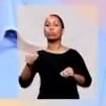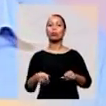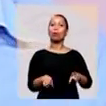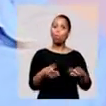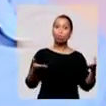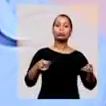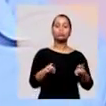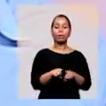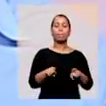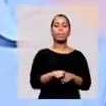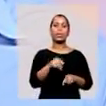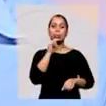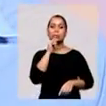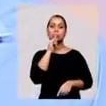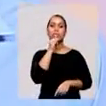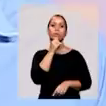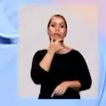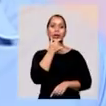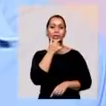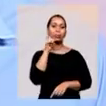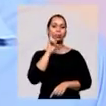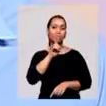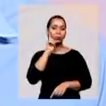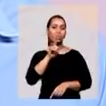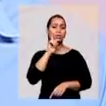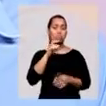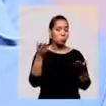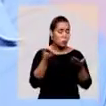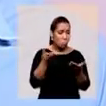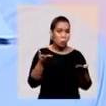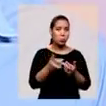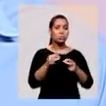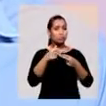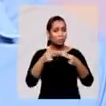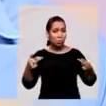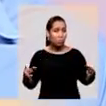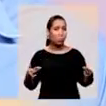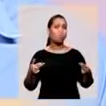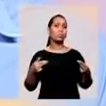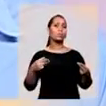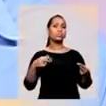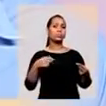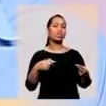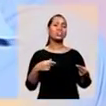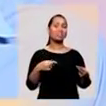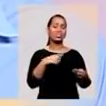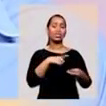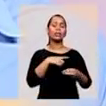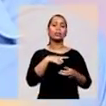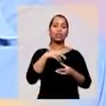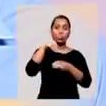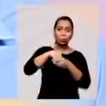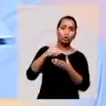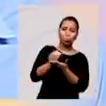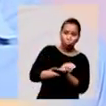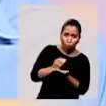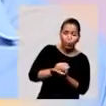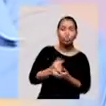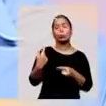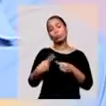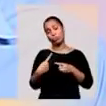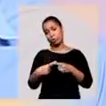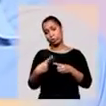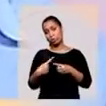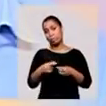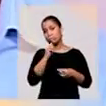também o idioma. Eu diria que inglês hoje já é algo que tem que estar ali, tem que estar no caminho do currículo, tem que estar junto do currículo.